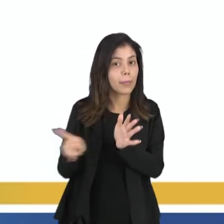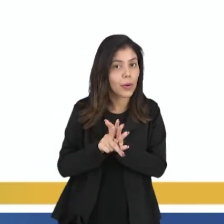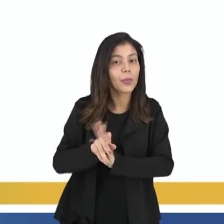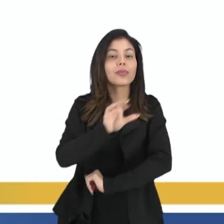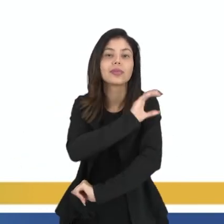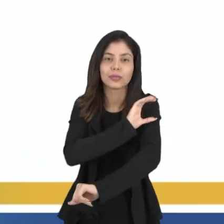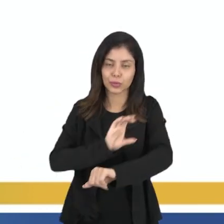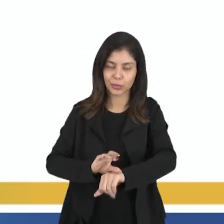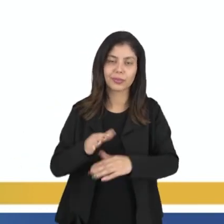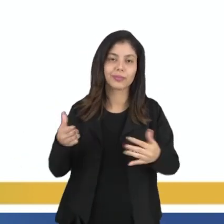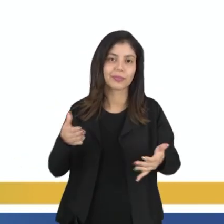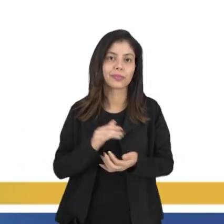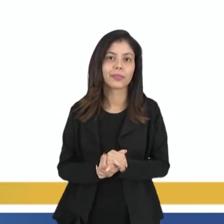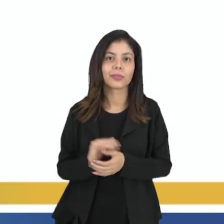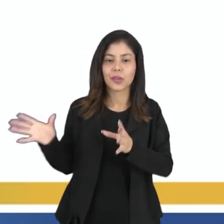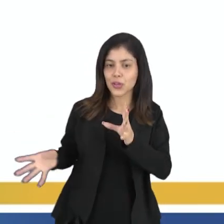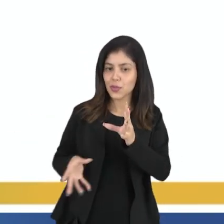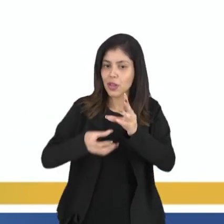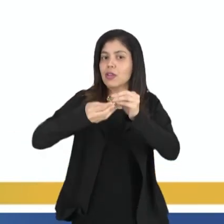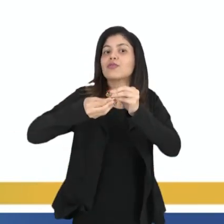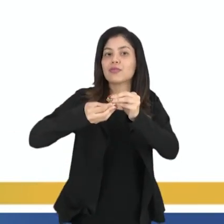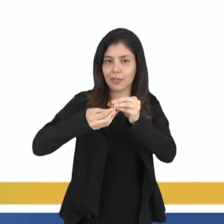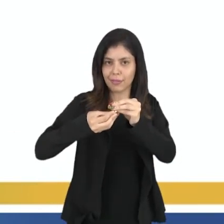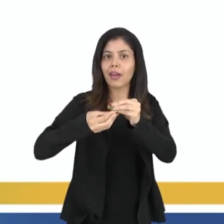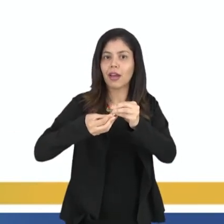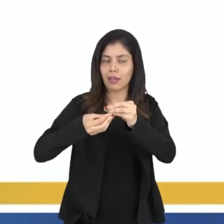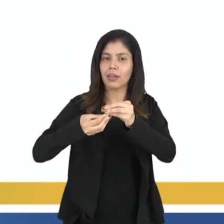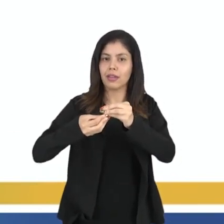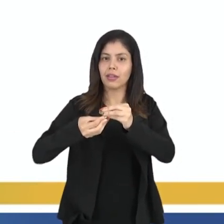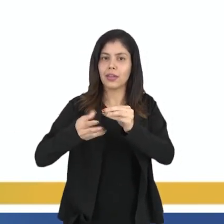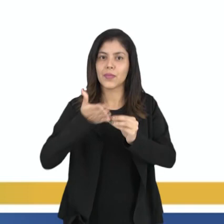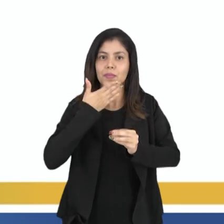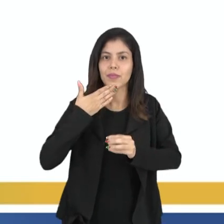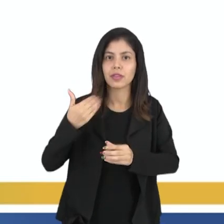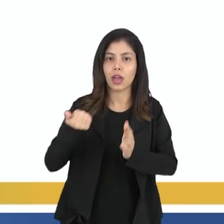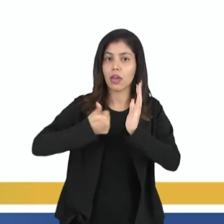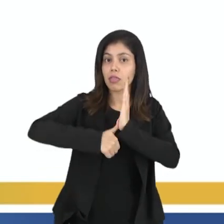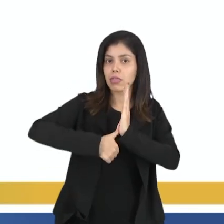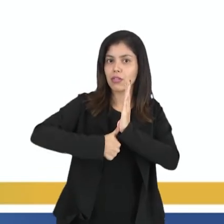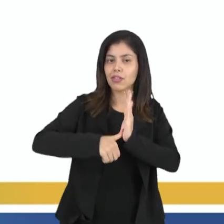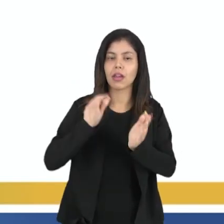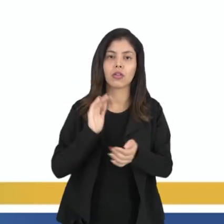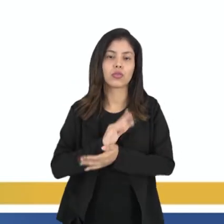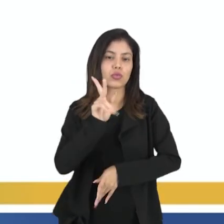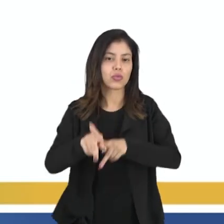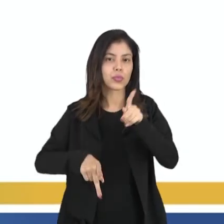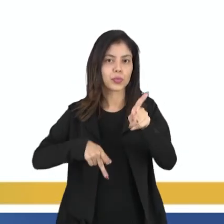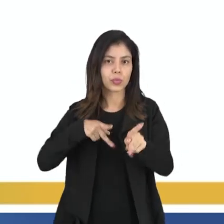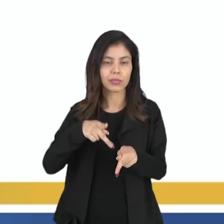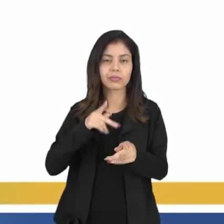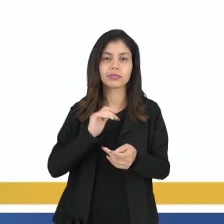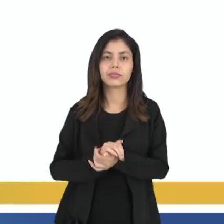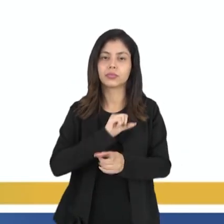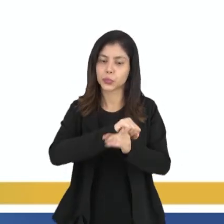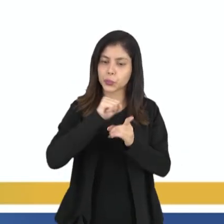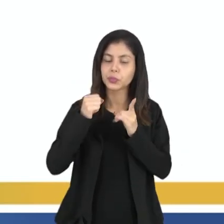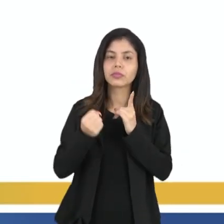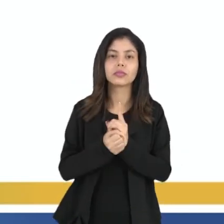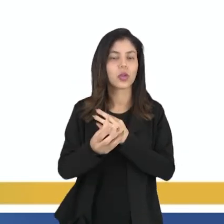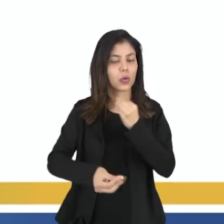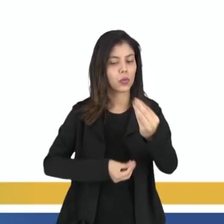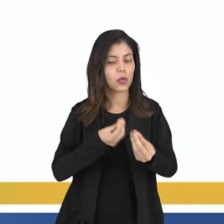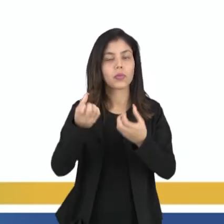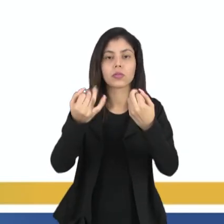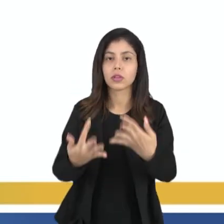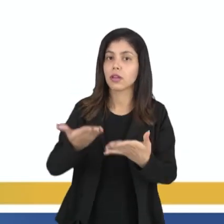eminentemente culturais e que contribuem na formação da identidade de um povo, de uma sociedade, como